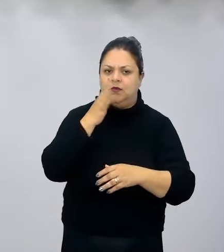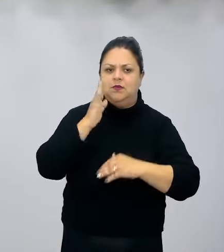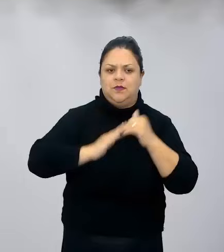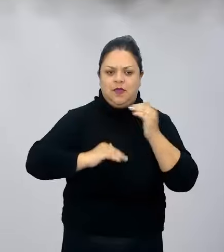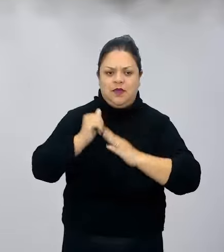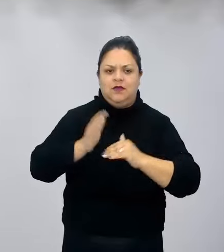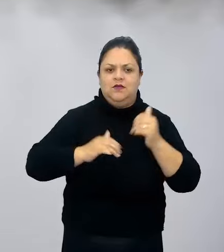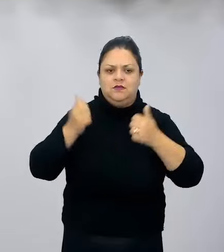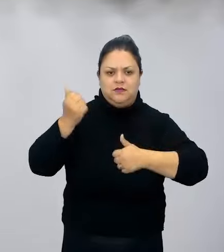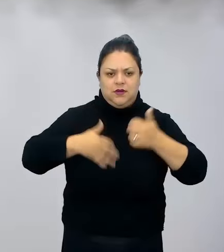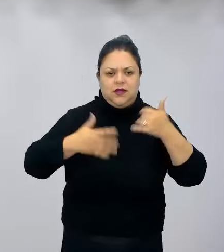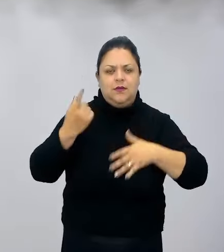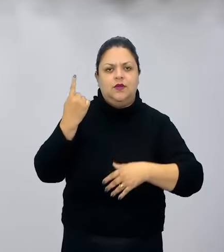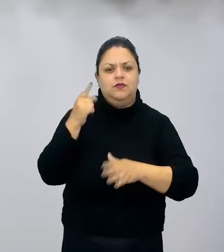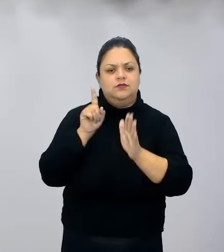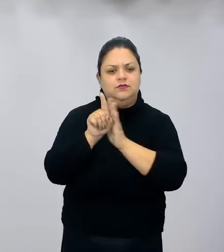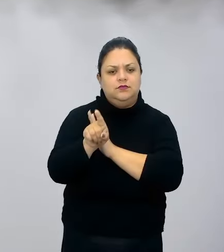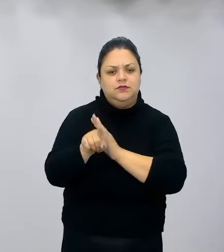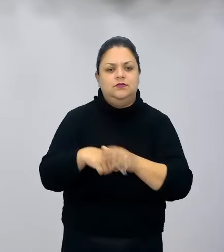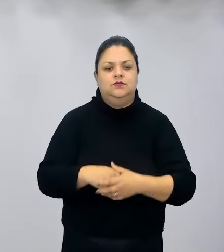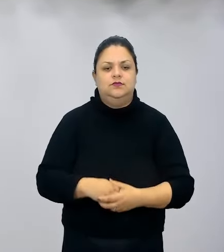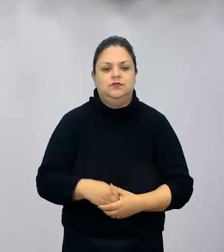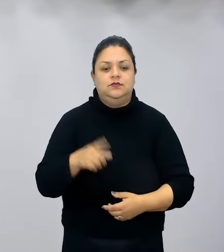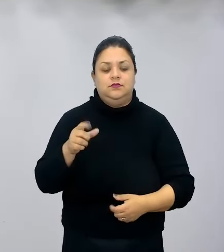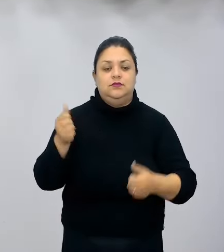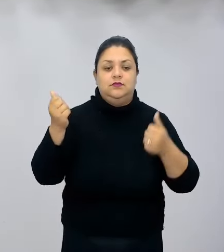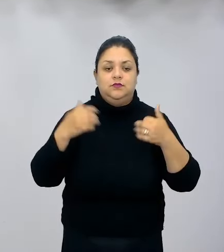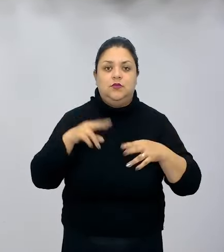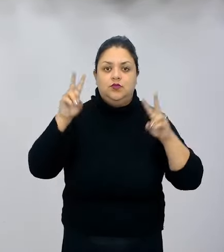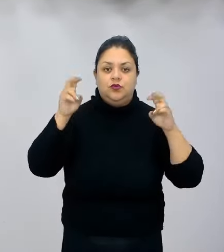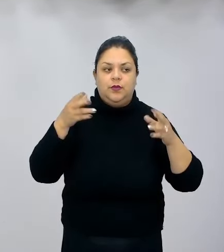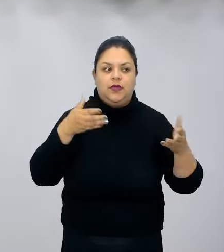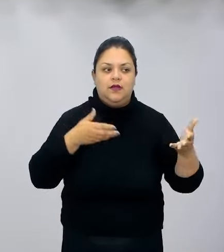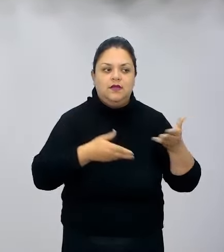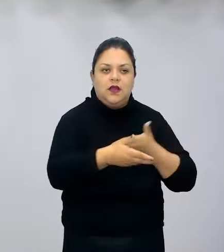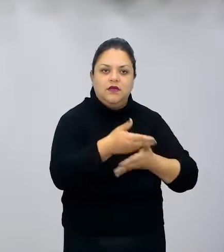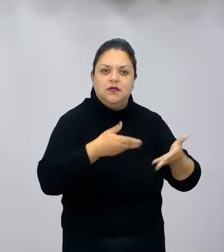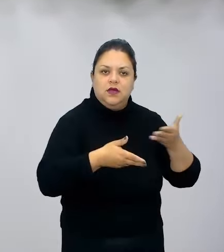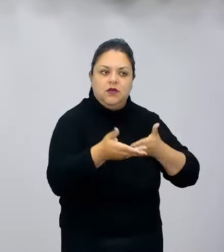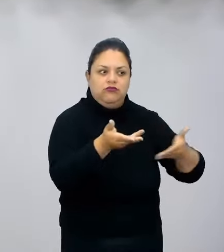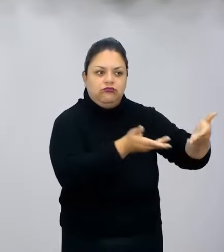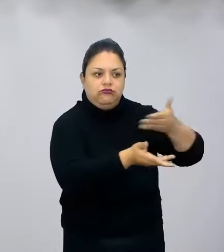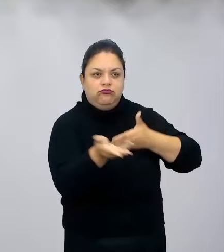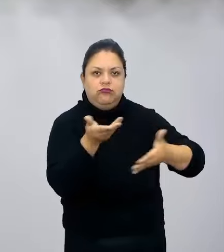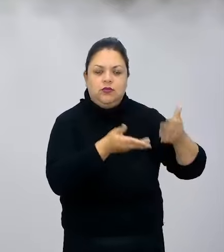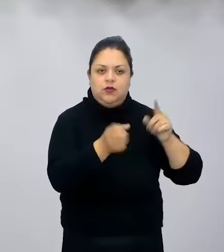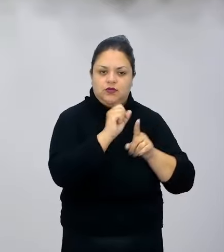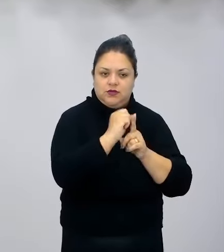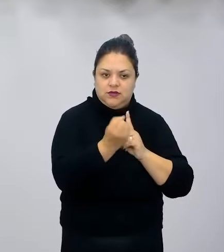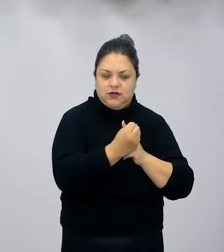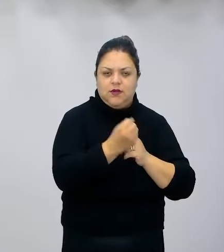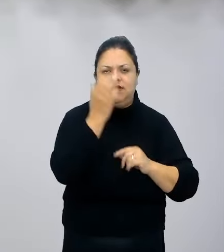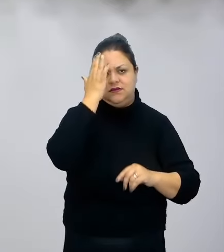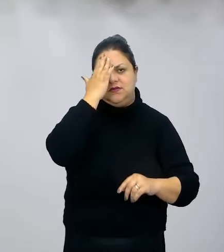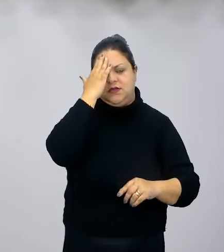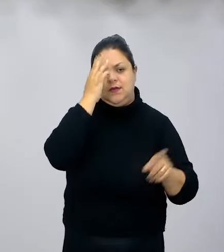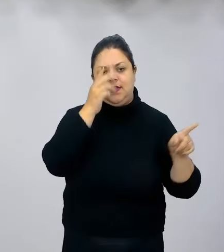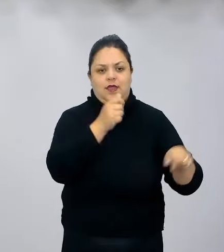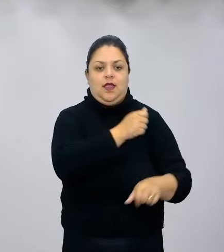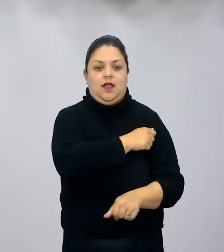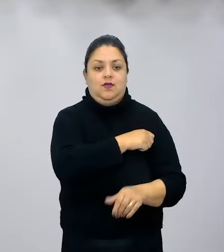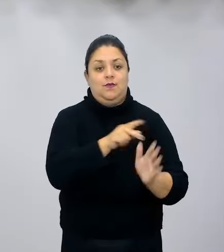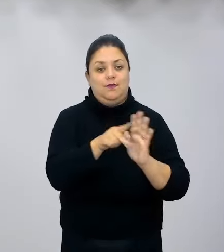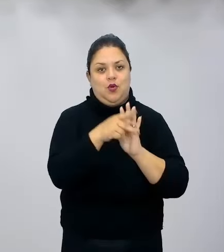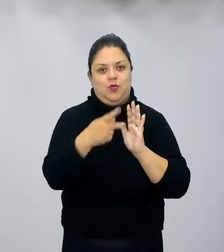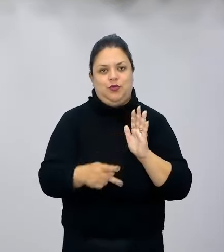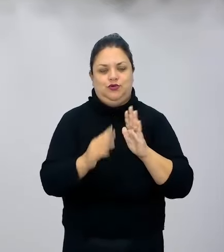para os professores, mas quando você fala sobre a interação social, né, a gente sabe que o nosso estudante, ele é da